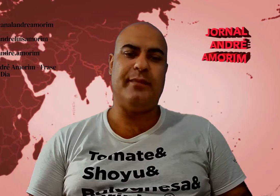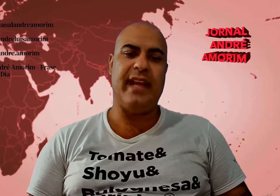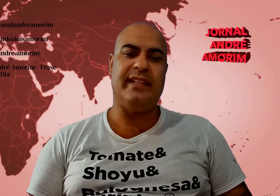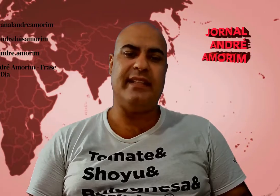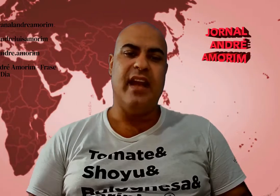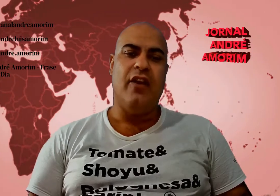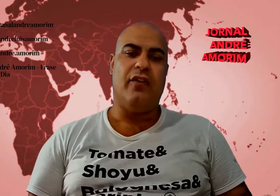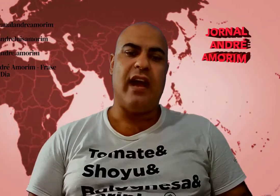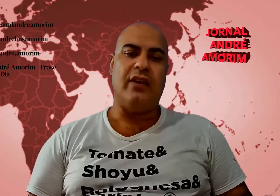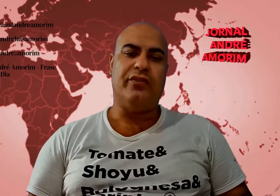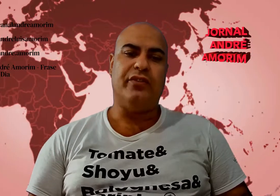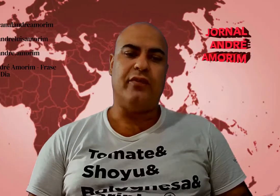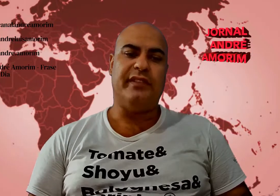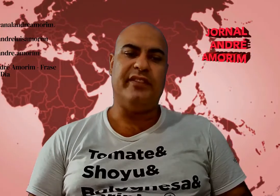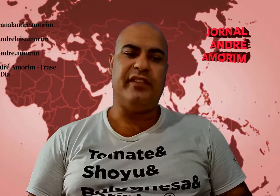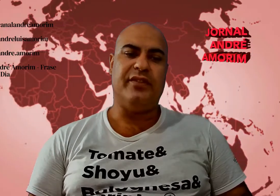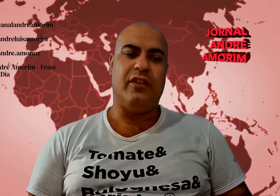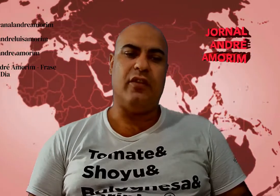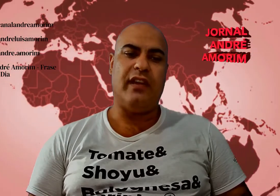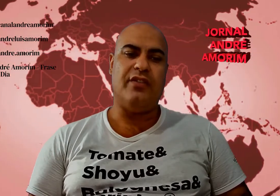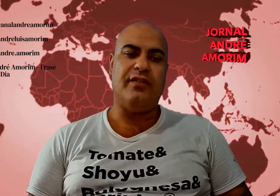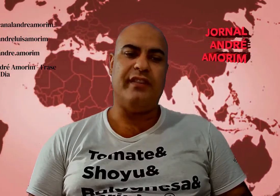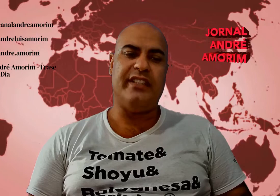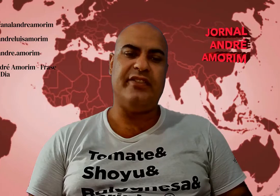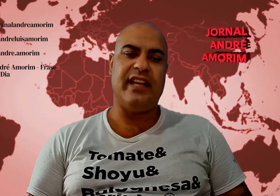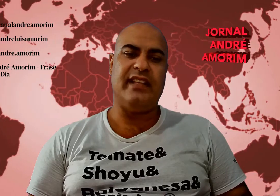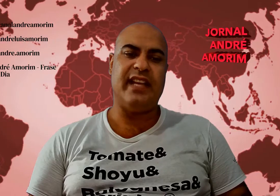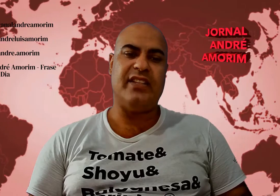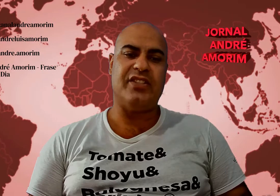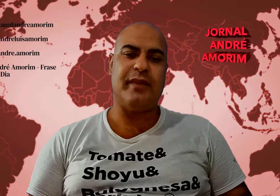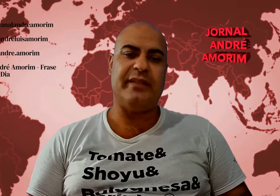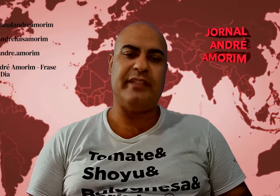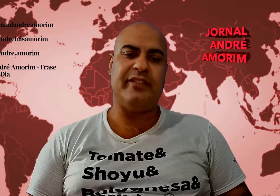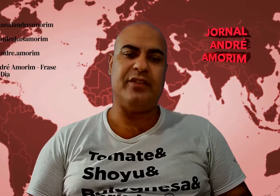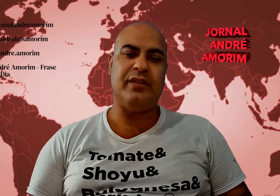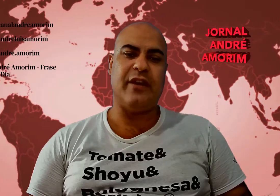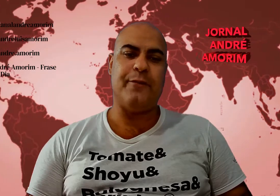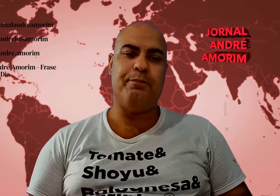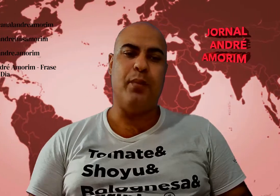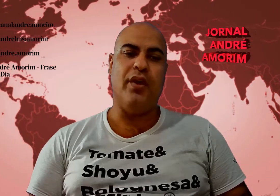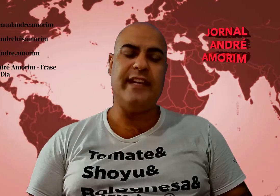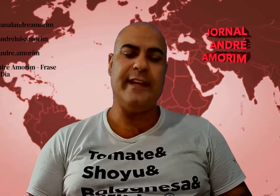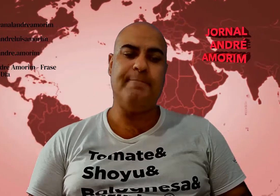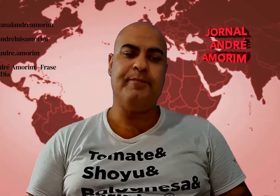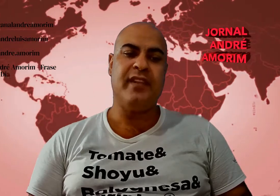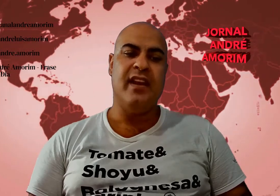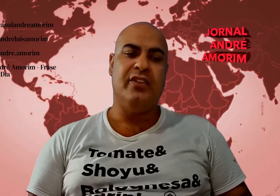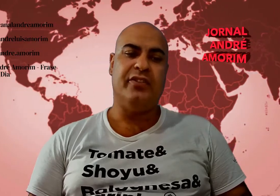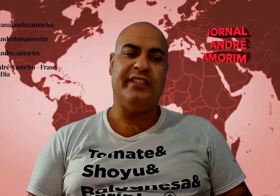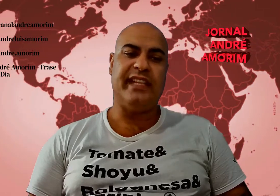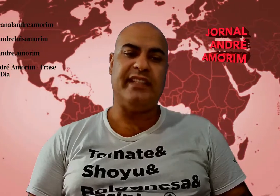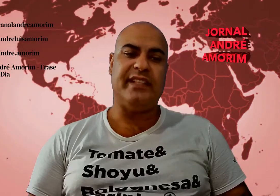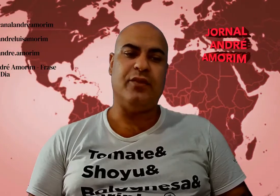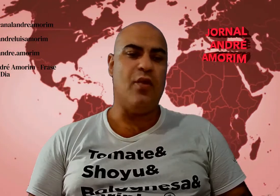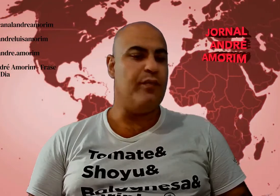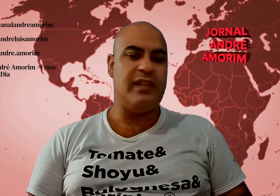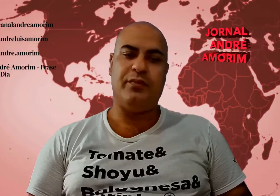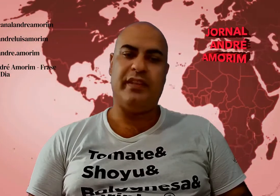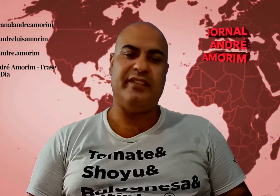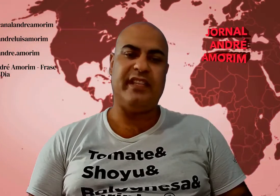porque a Smartmatic acusou a Comissão Eleitoral Local de inflacionar a taxa de participação eleitoral, porém,